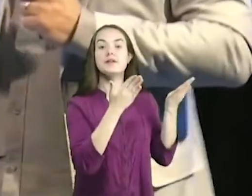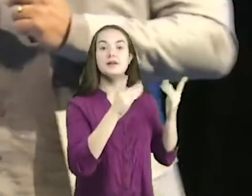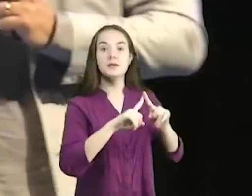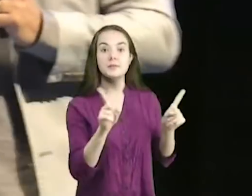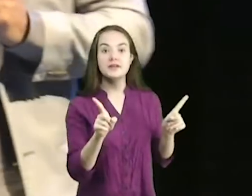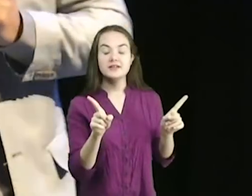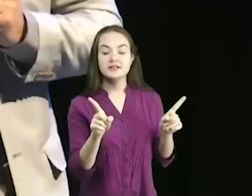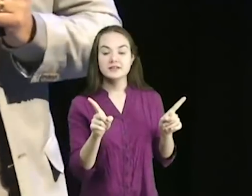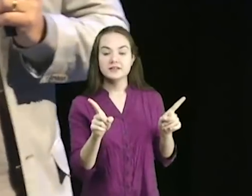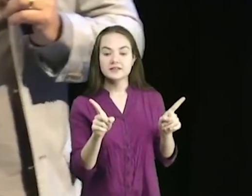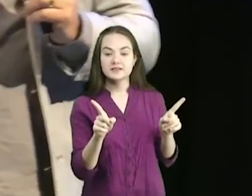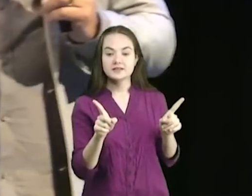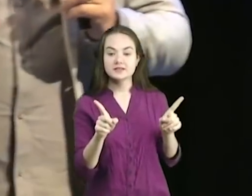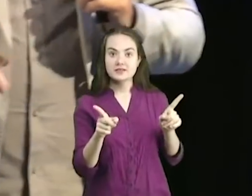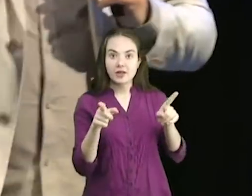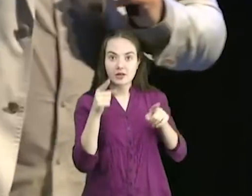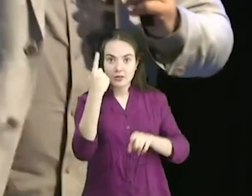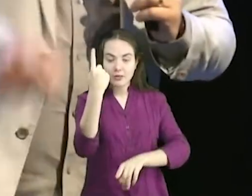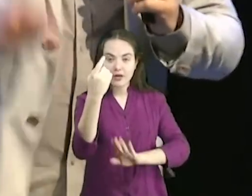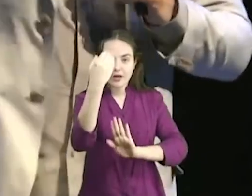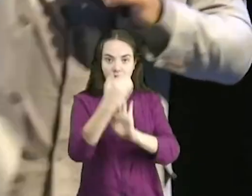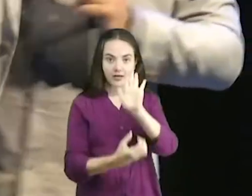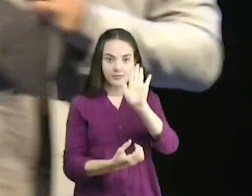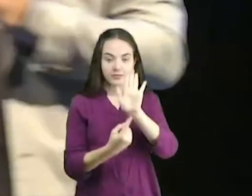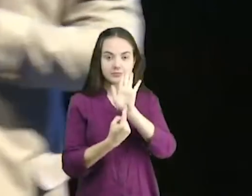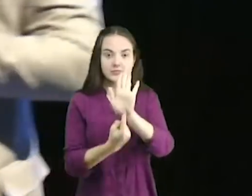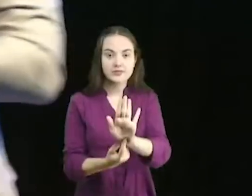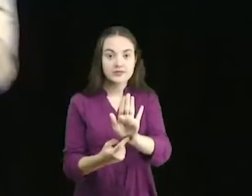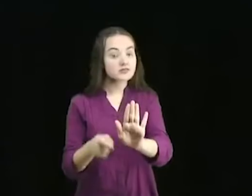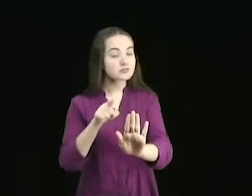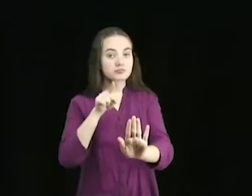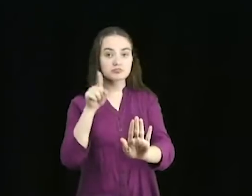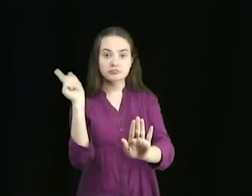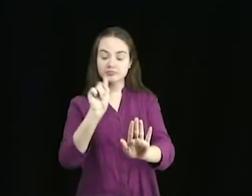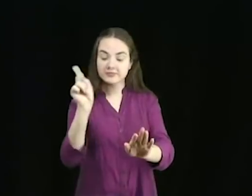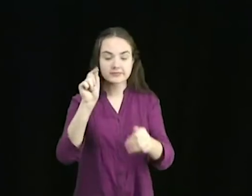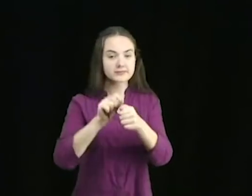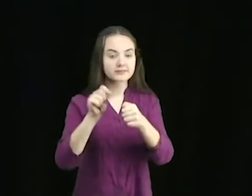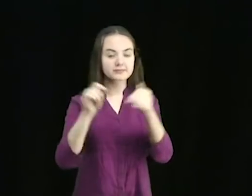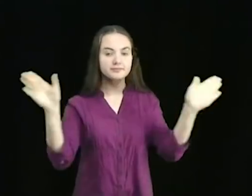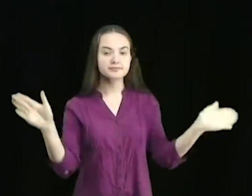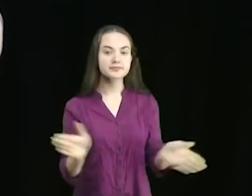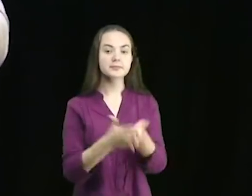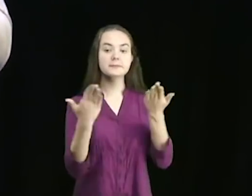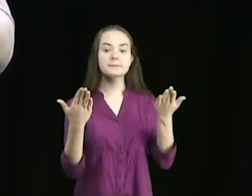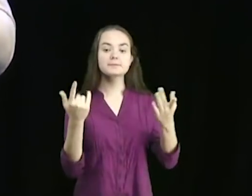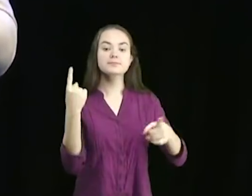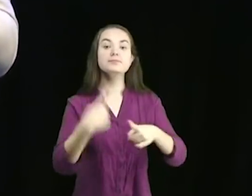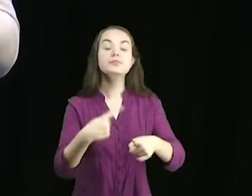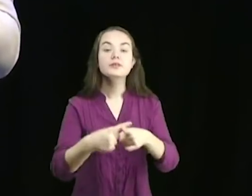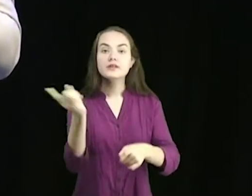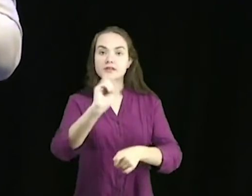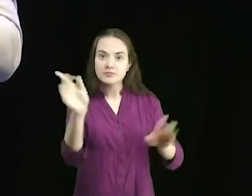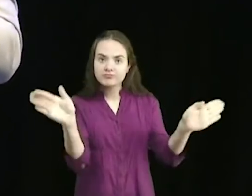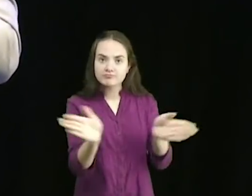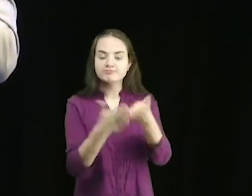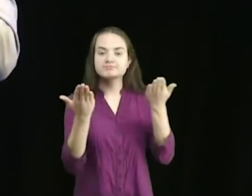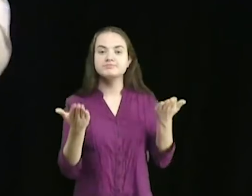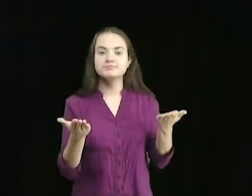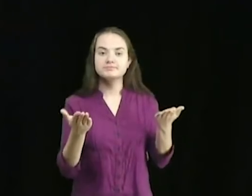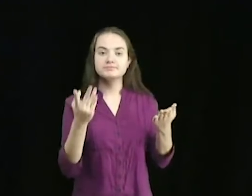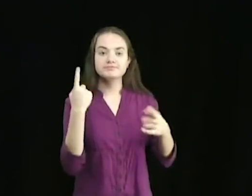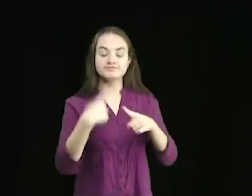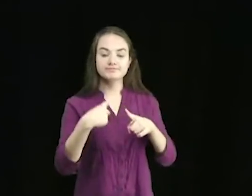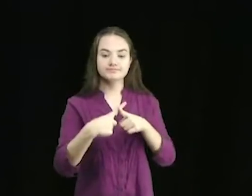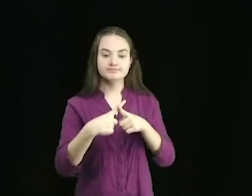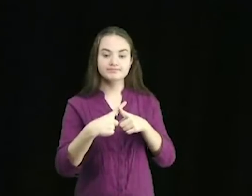fica espremido num capítulo em que ele não faz milagre. Por que, gente, que ele não faz milagre? Porque